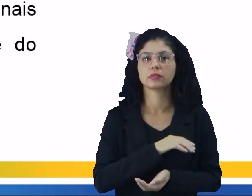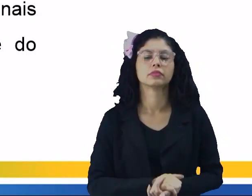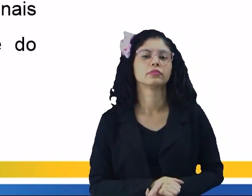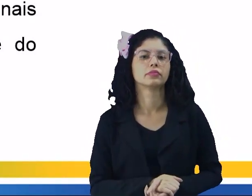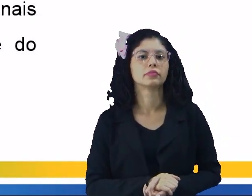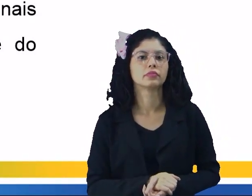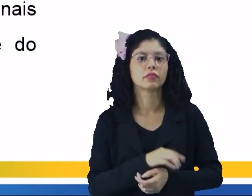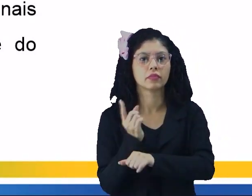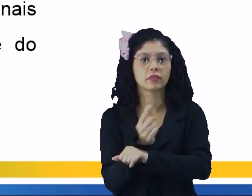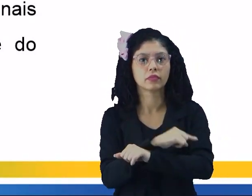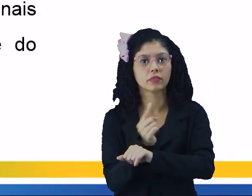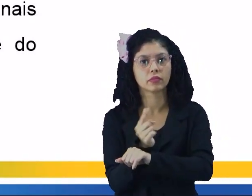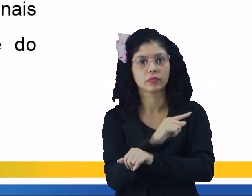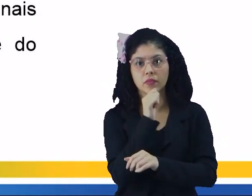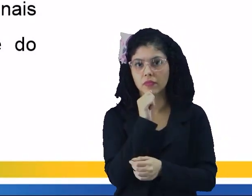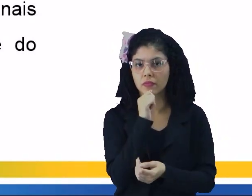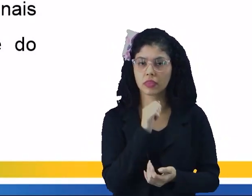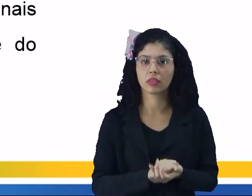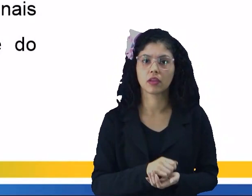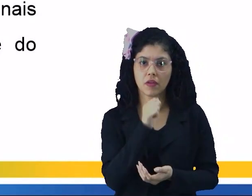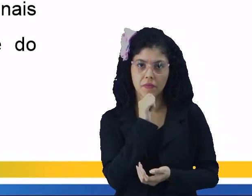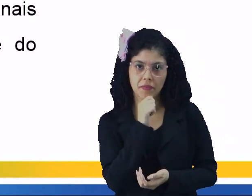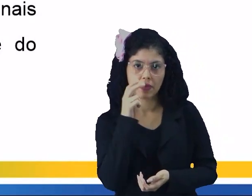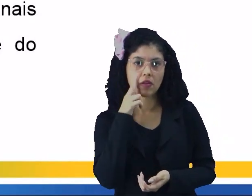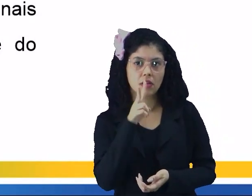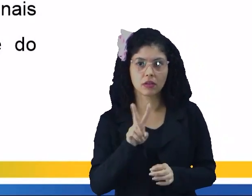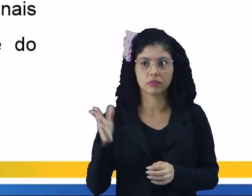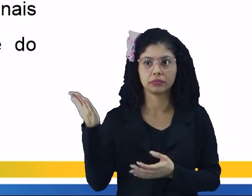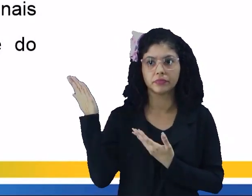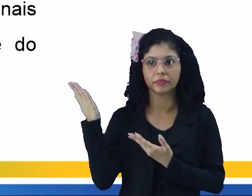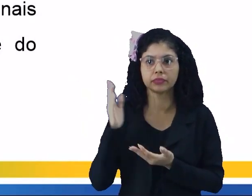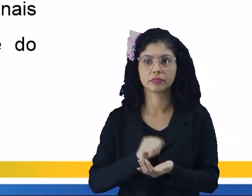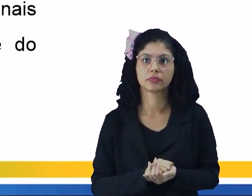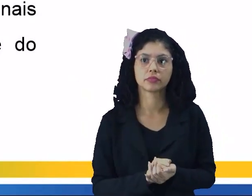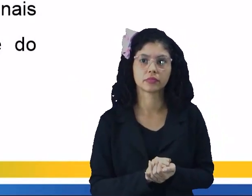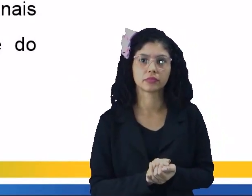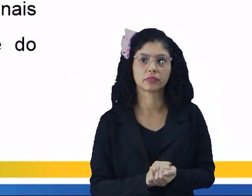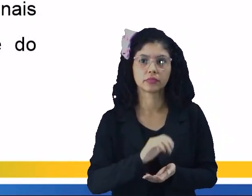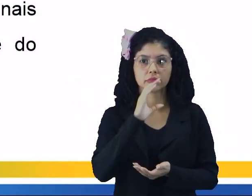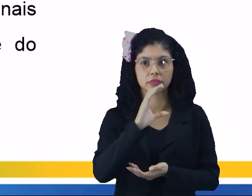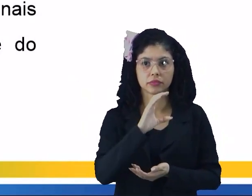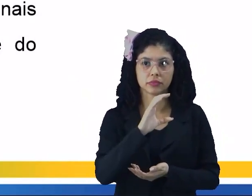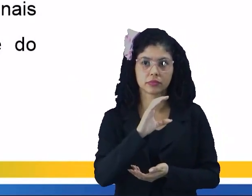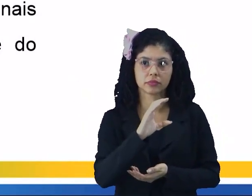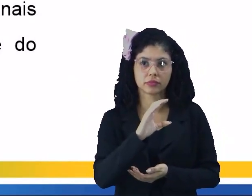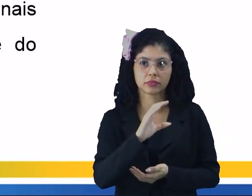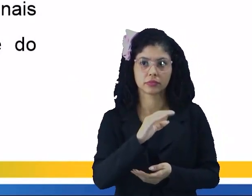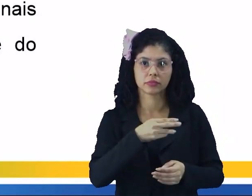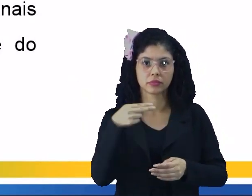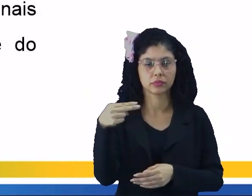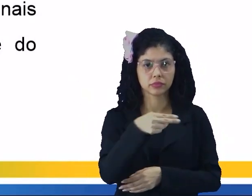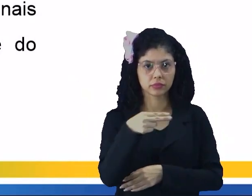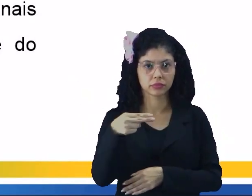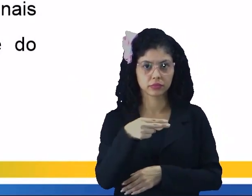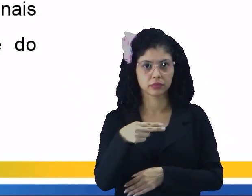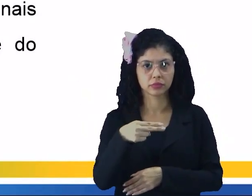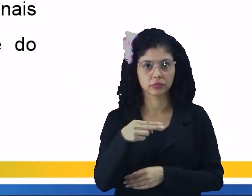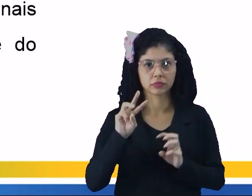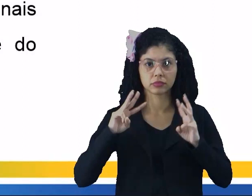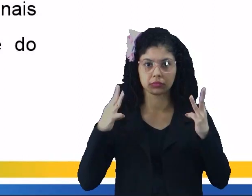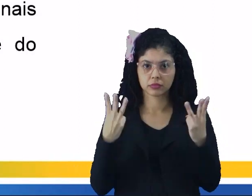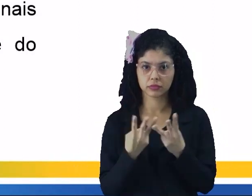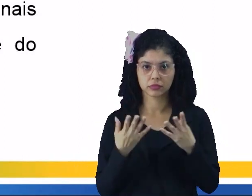velocidade. Por isso que na fórmula aí, vocês podem ver no slide, que a energia cinética é C, é igual à massa do